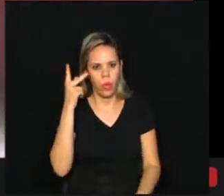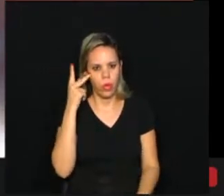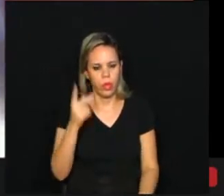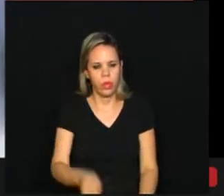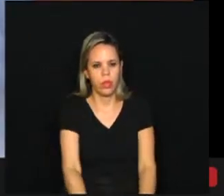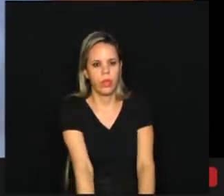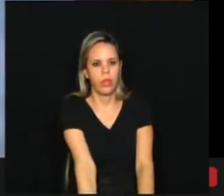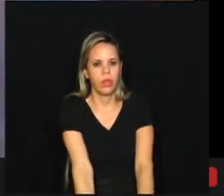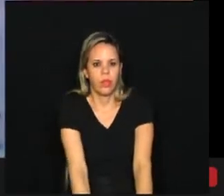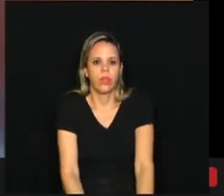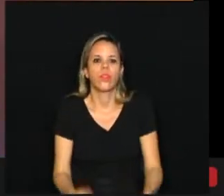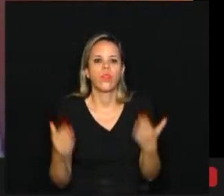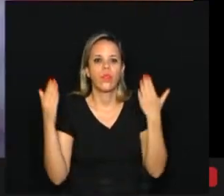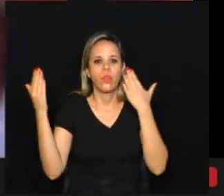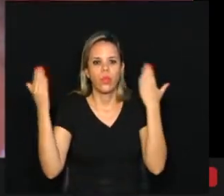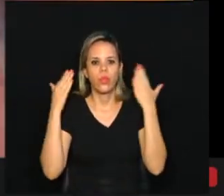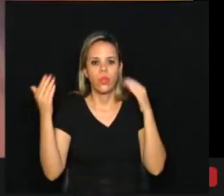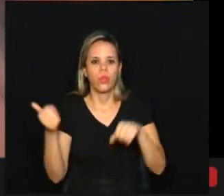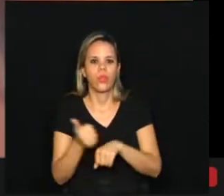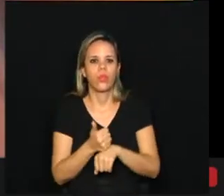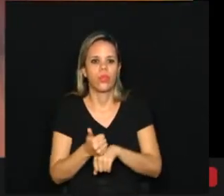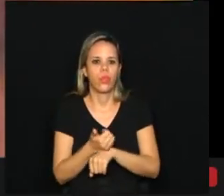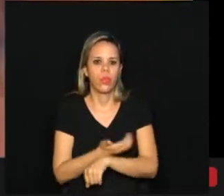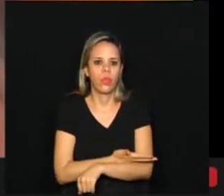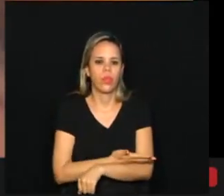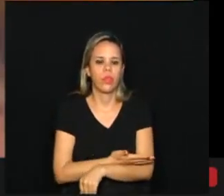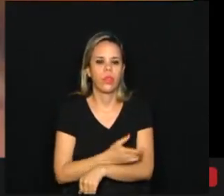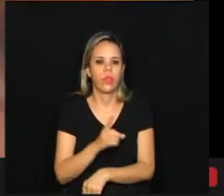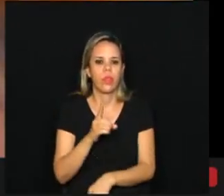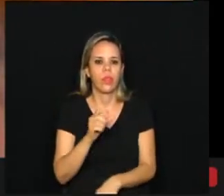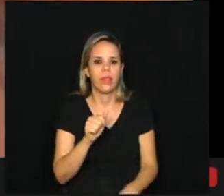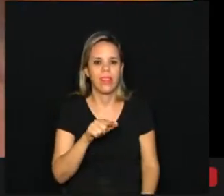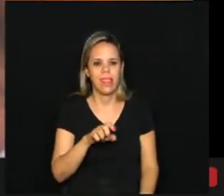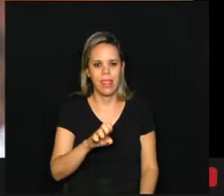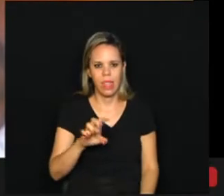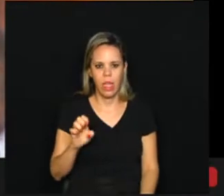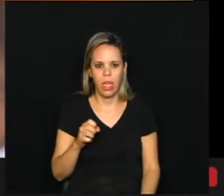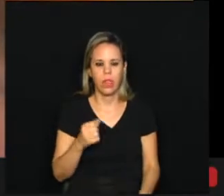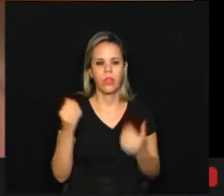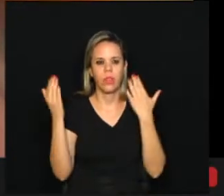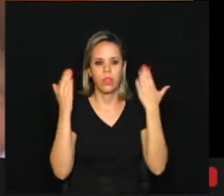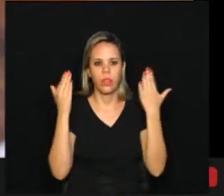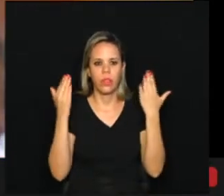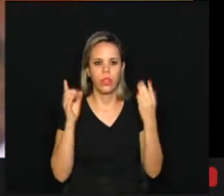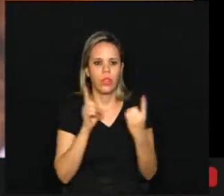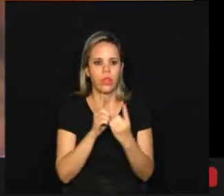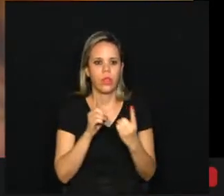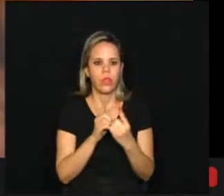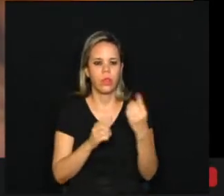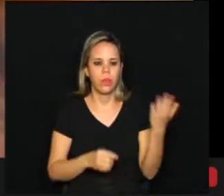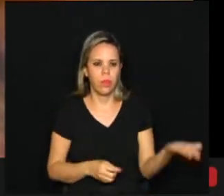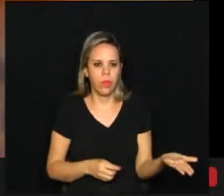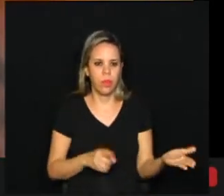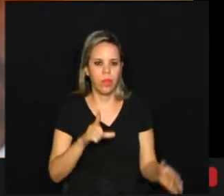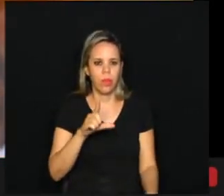os psicólogos. Acontece que a Daniele foi informada que o psicólogo que atenderia o